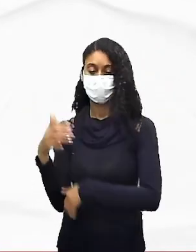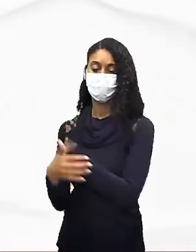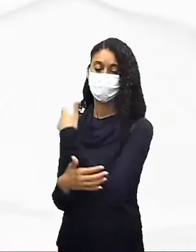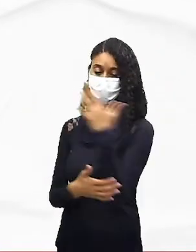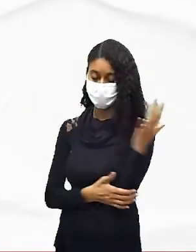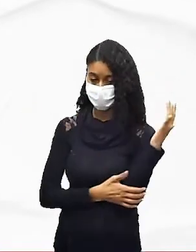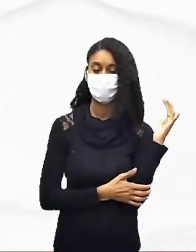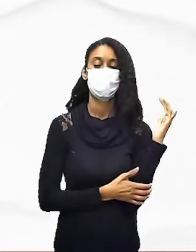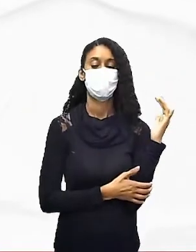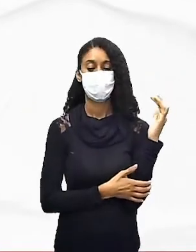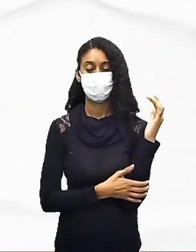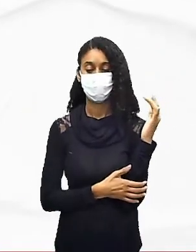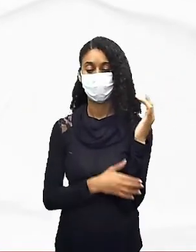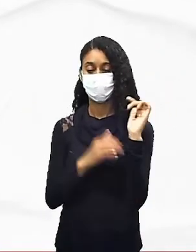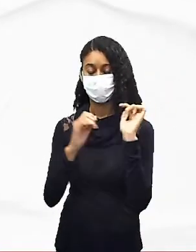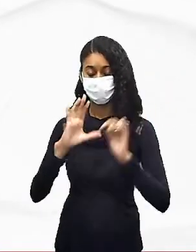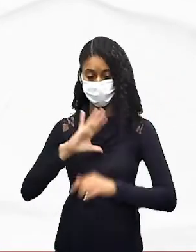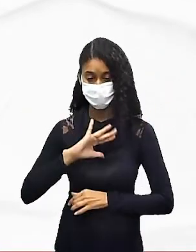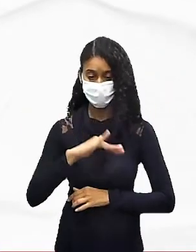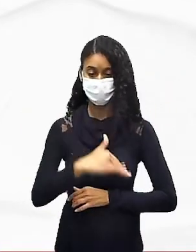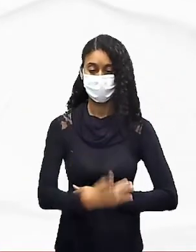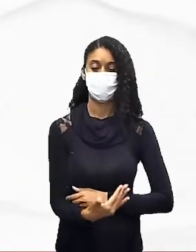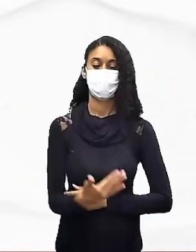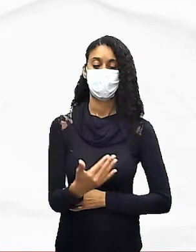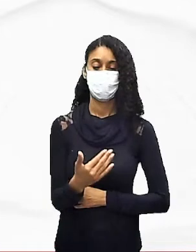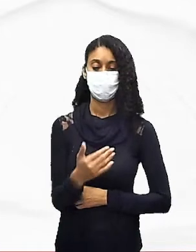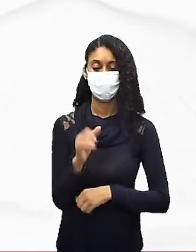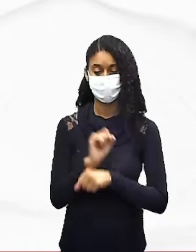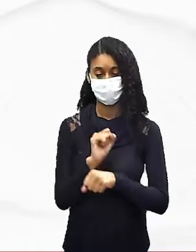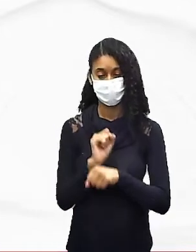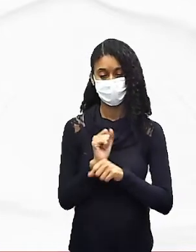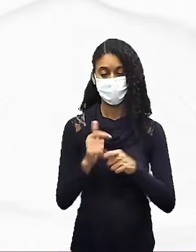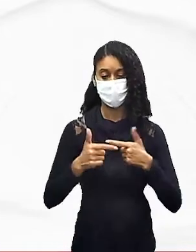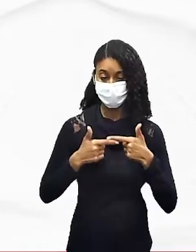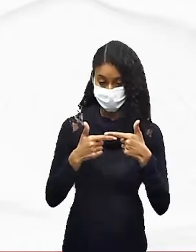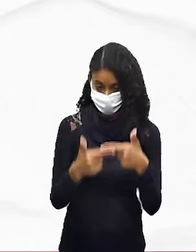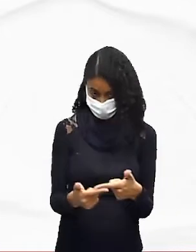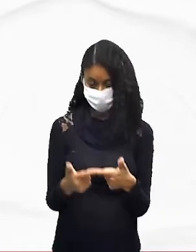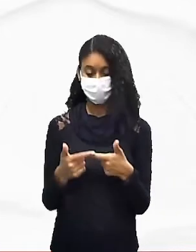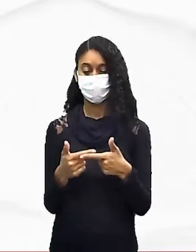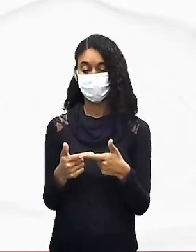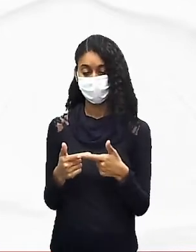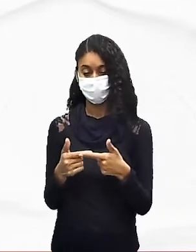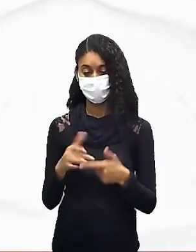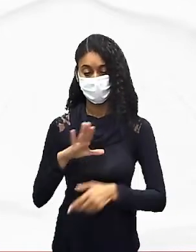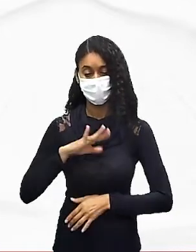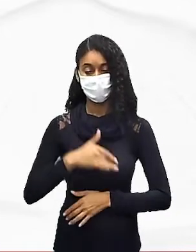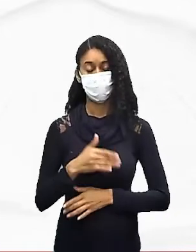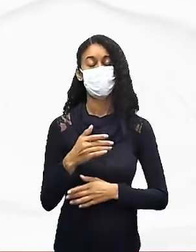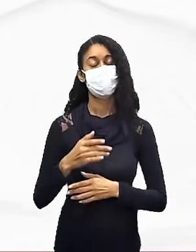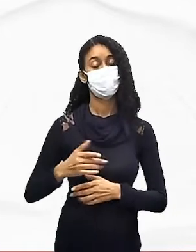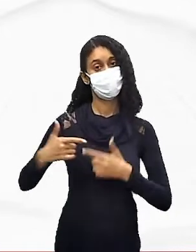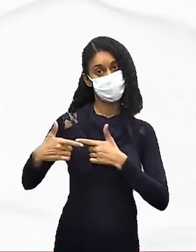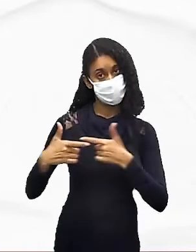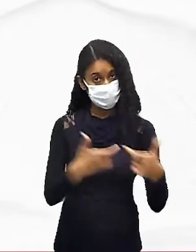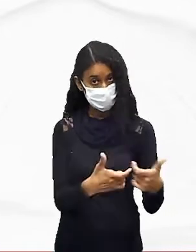que estimem sem guerra, ouvi-me, guerreiros, valente na guerra, quem há como eu sou, quem vibra o tacape, olha